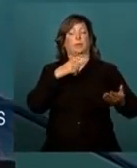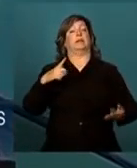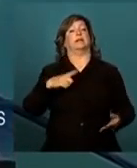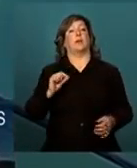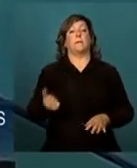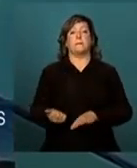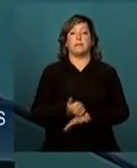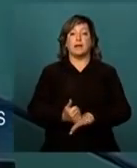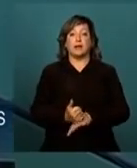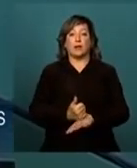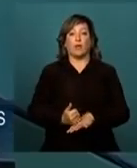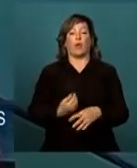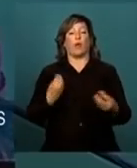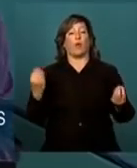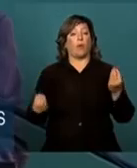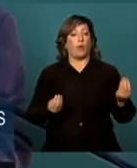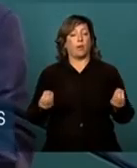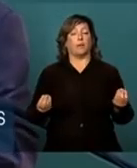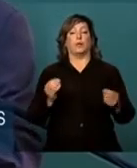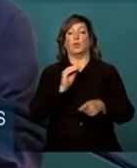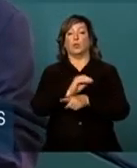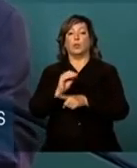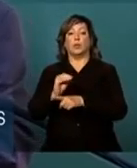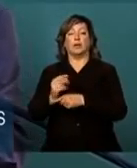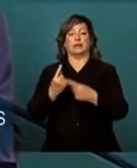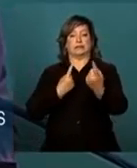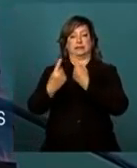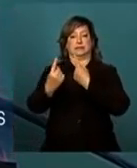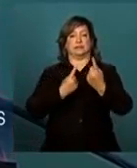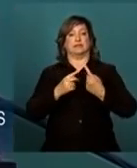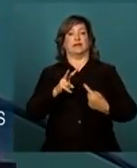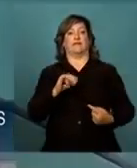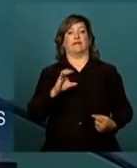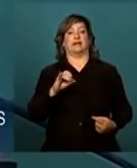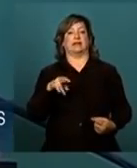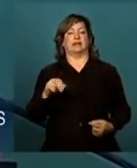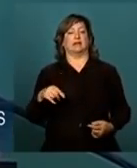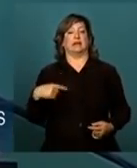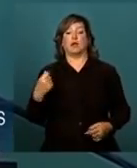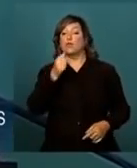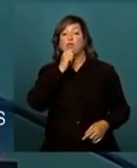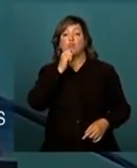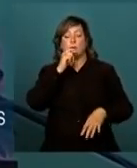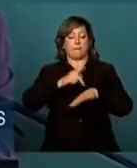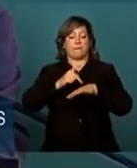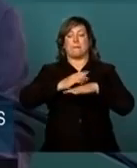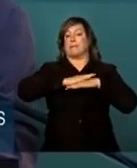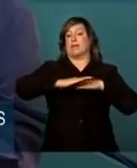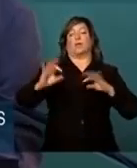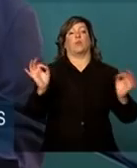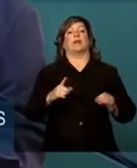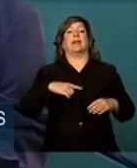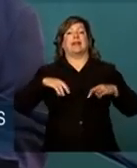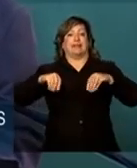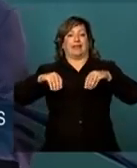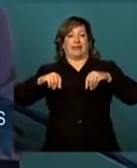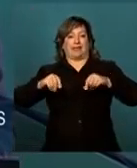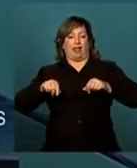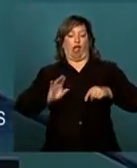melhores condições de cuidar das estradas vicinais, aquelas estradas não pavimentadas do nosso interior, que são